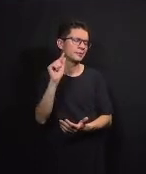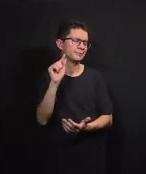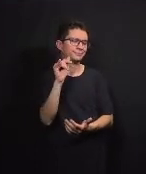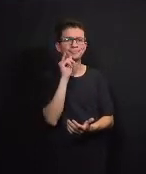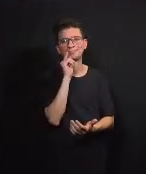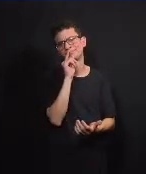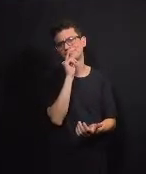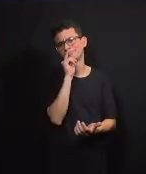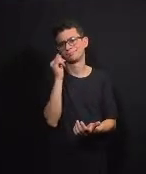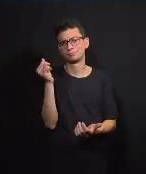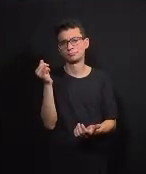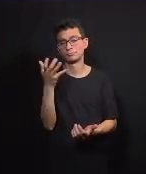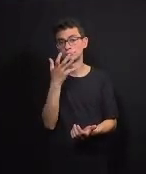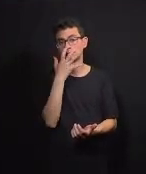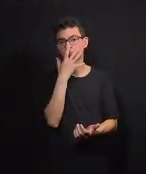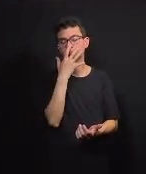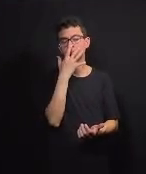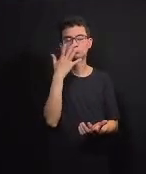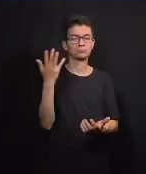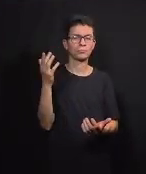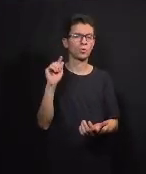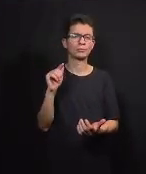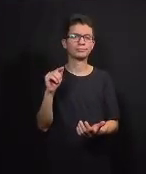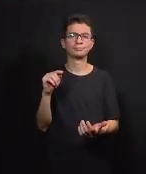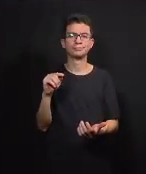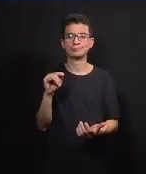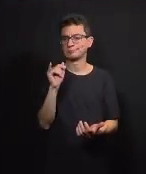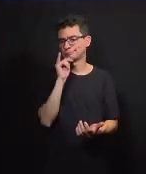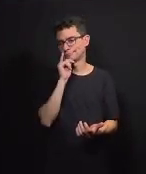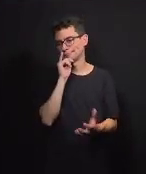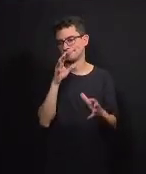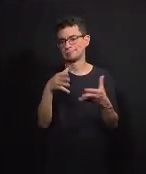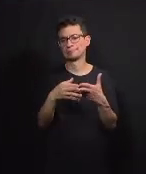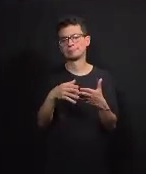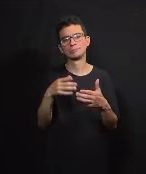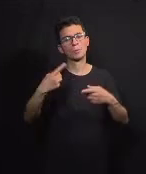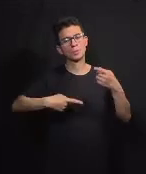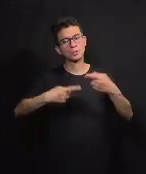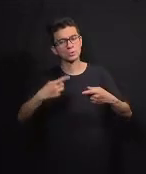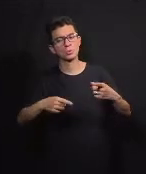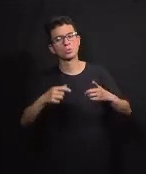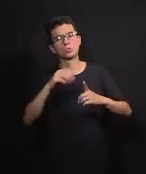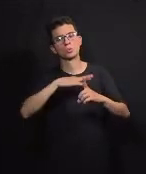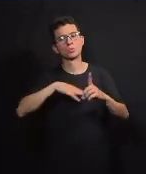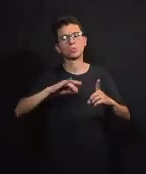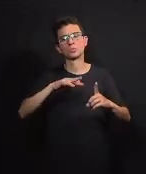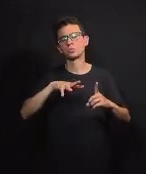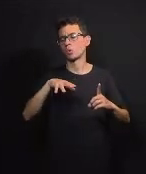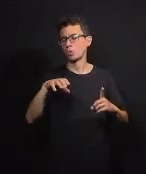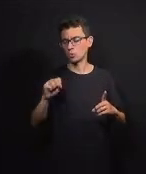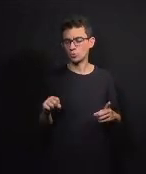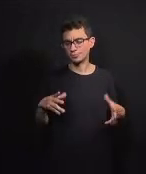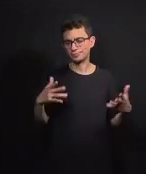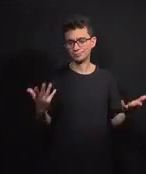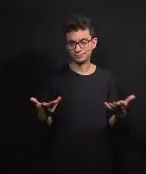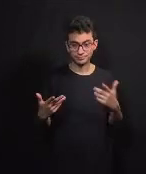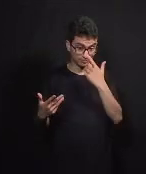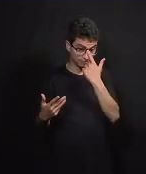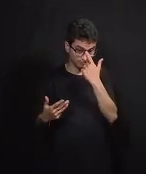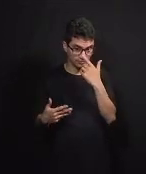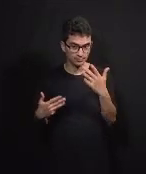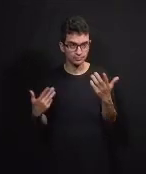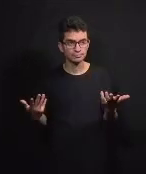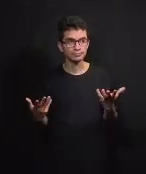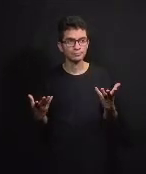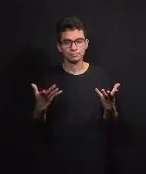situação que surpreende cientistas políticos, sociólogos, enfim, várias